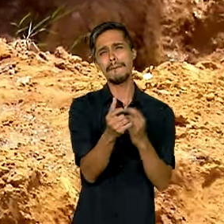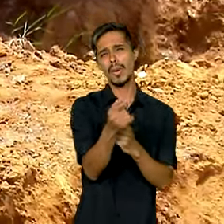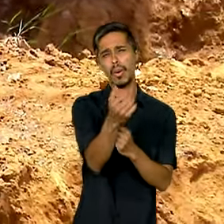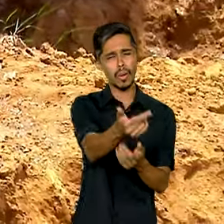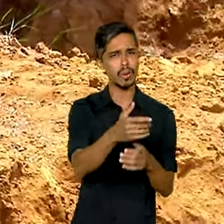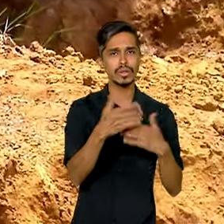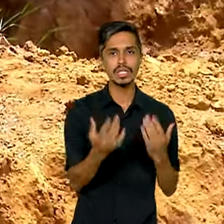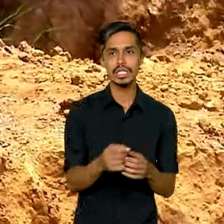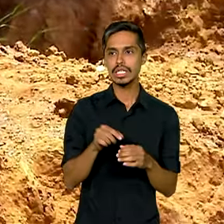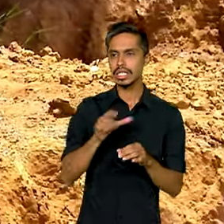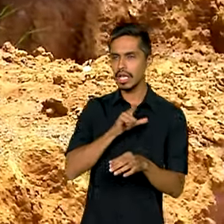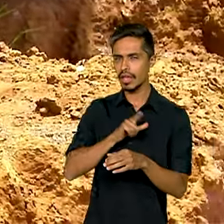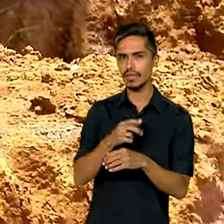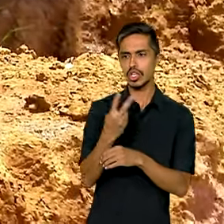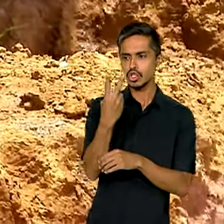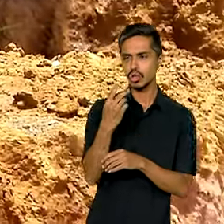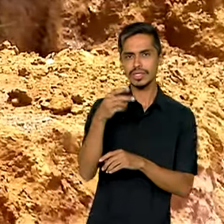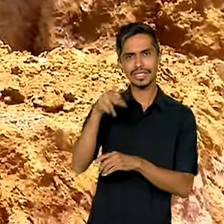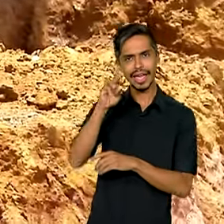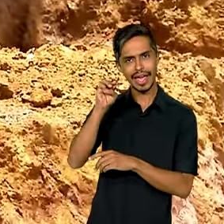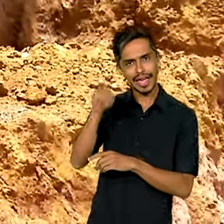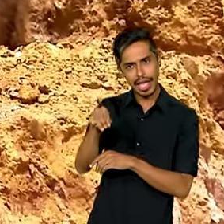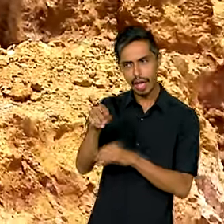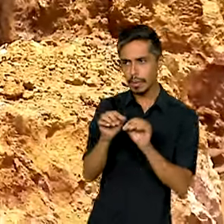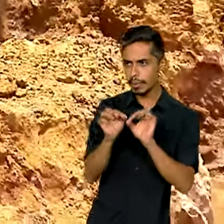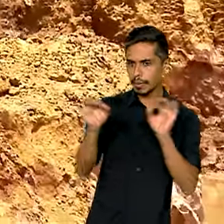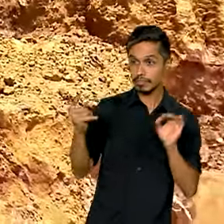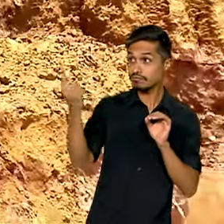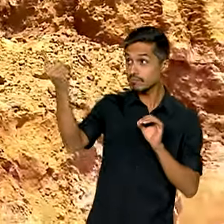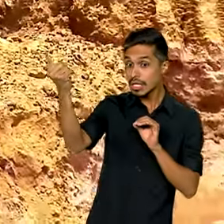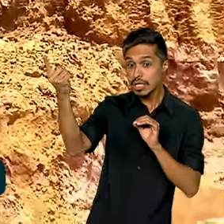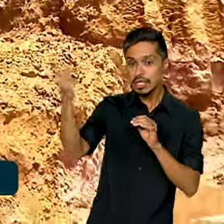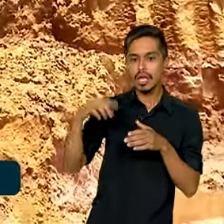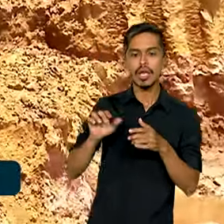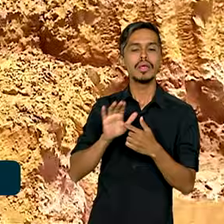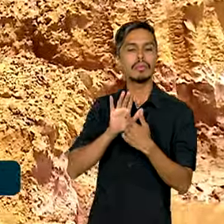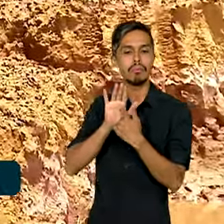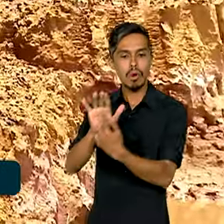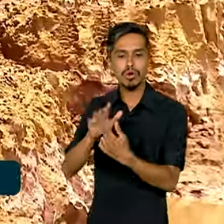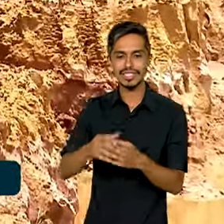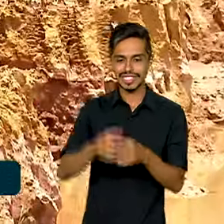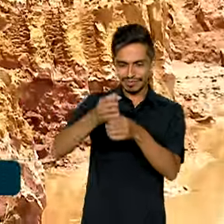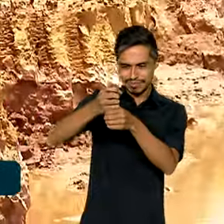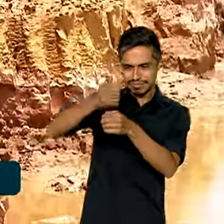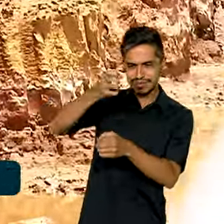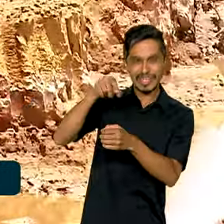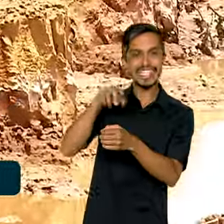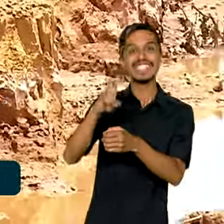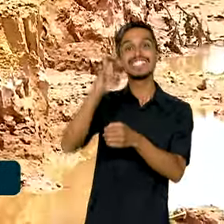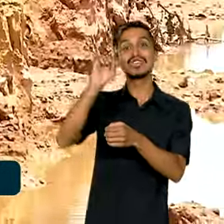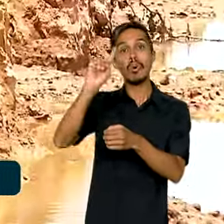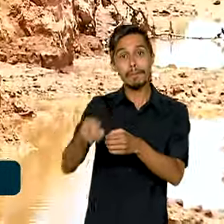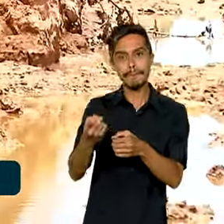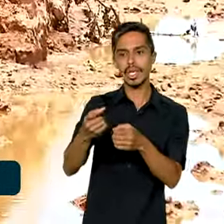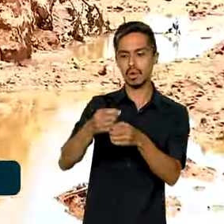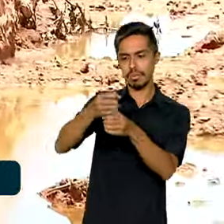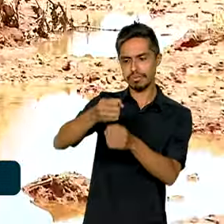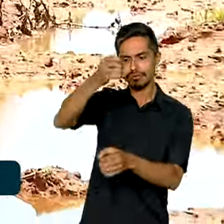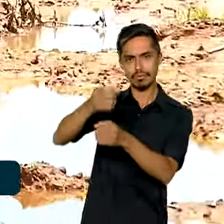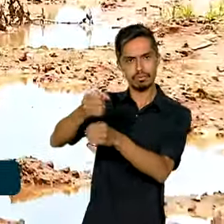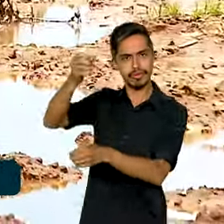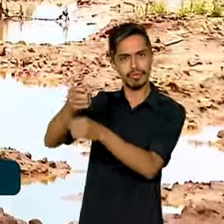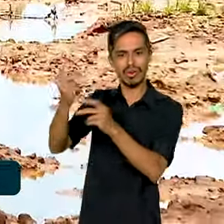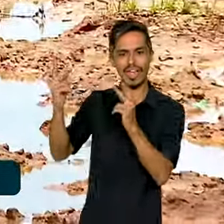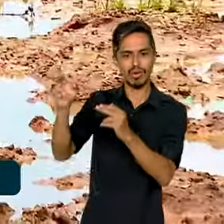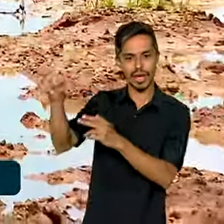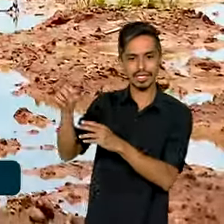de 2 quilômetros, foram usadas 5 mil estacas de concreto como esta. Por ser um terreno alagadiço,